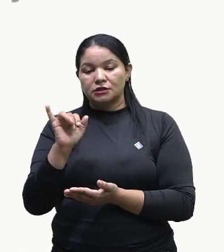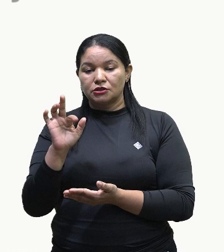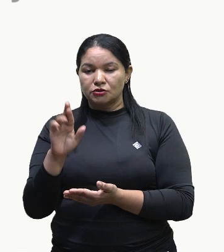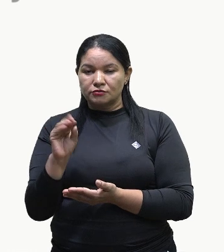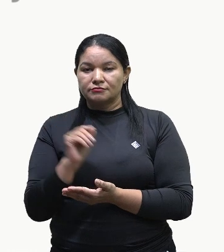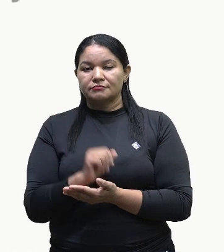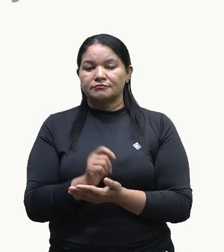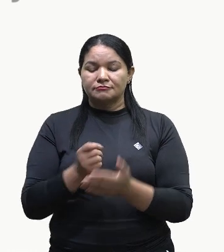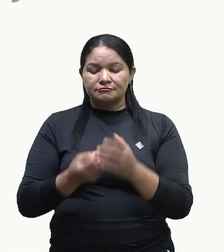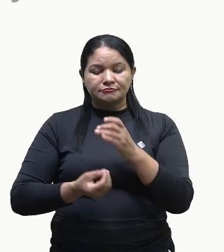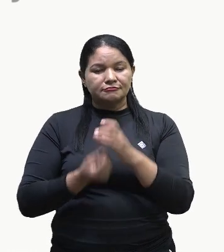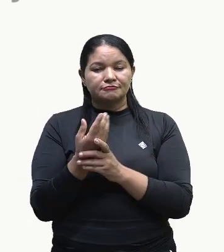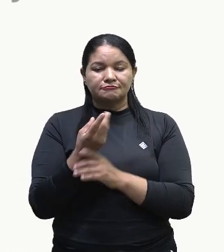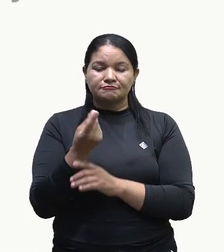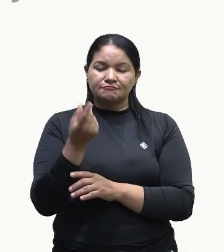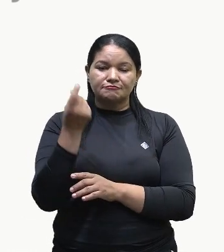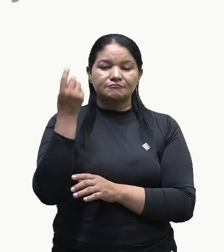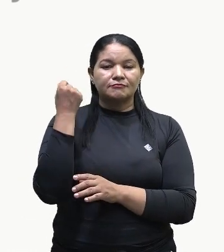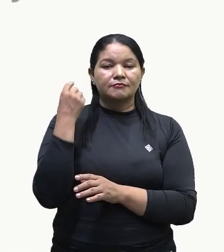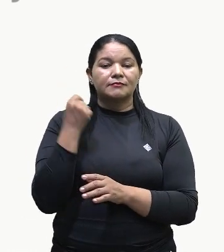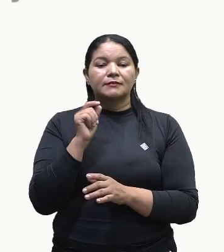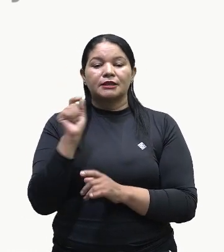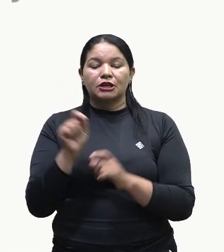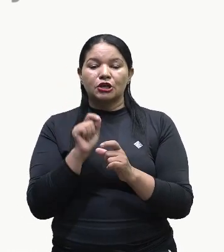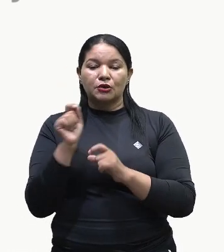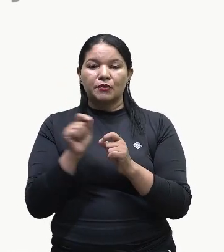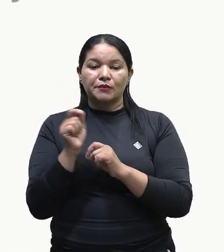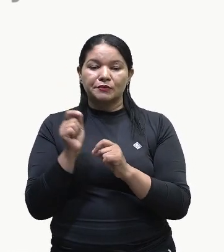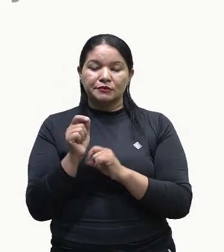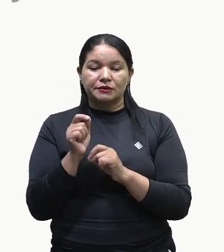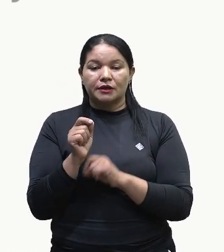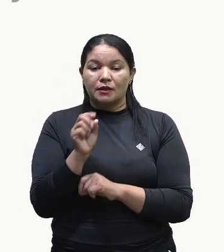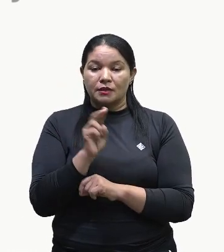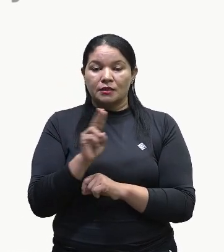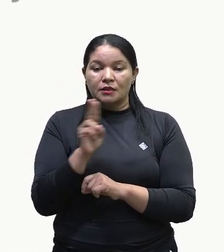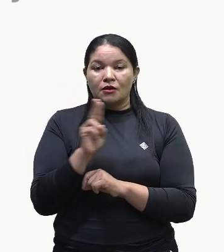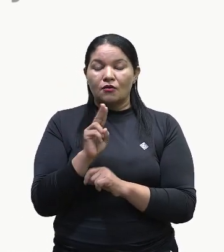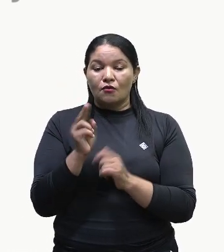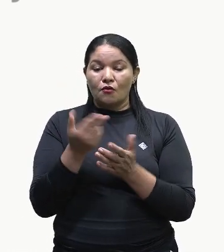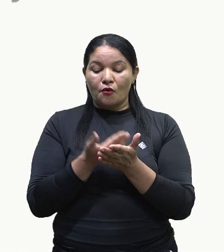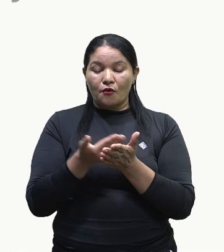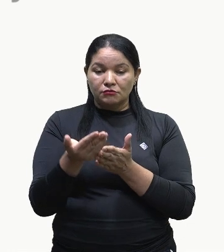lá do termo transatlântico foi quando começaram a criar